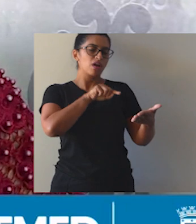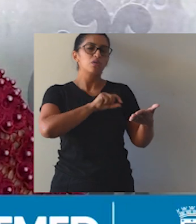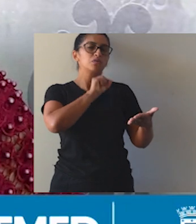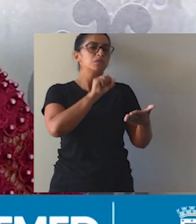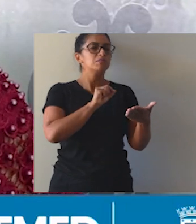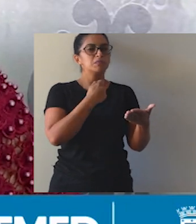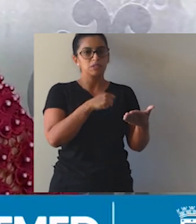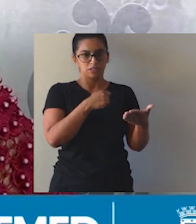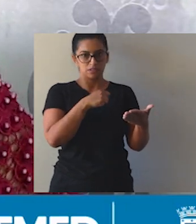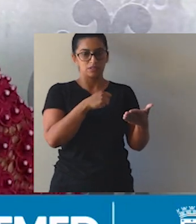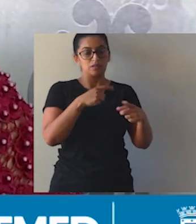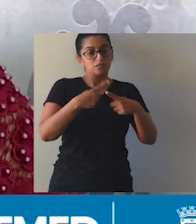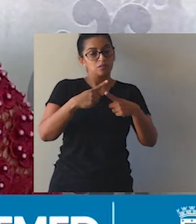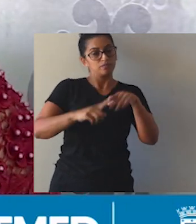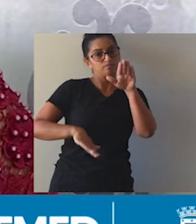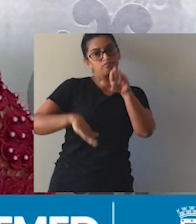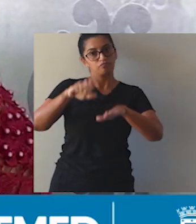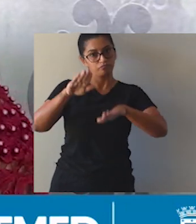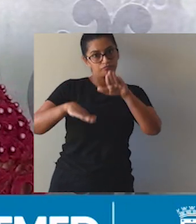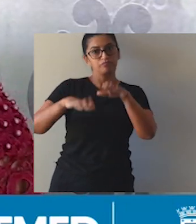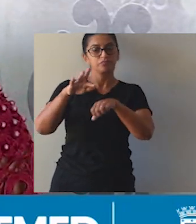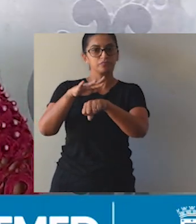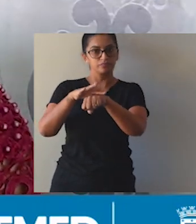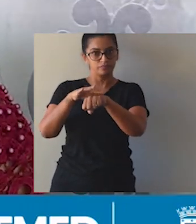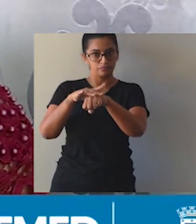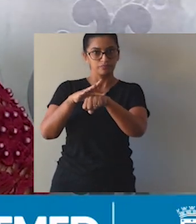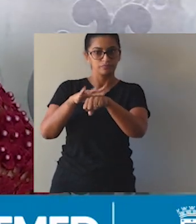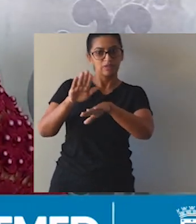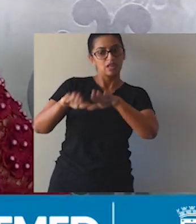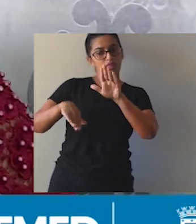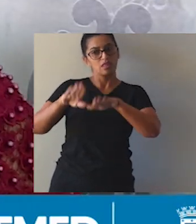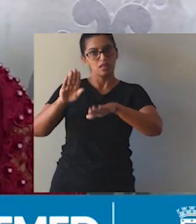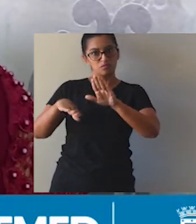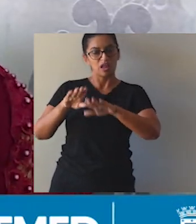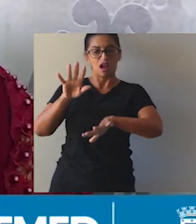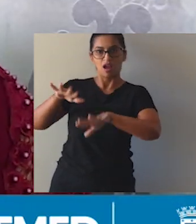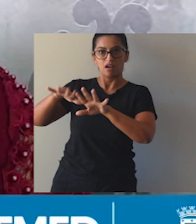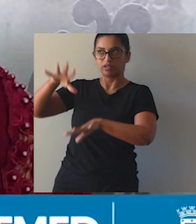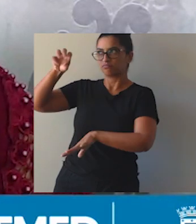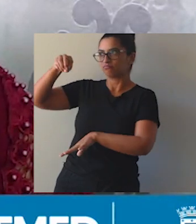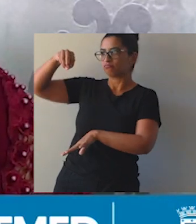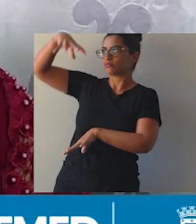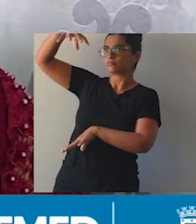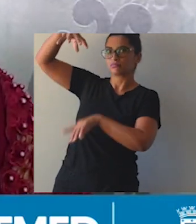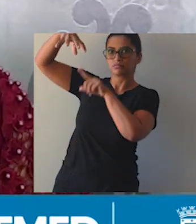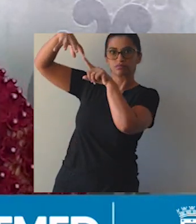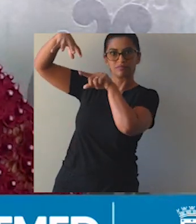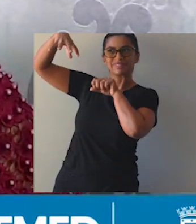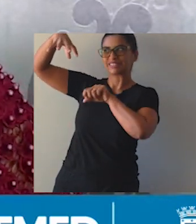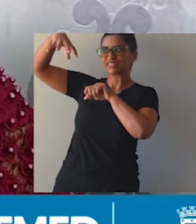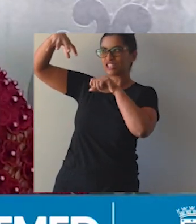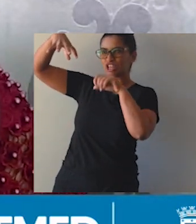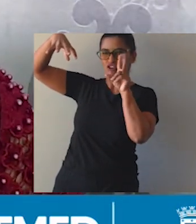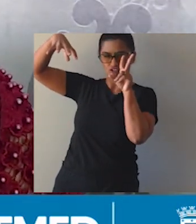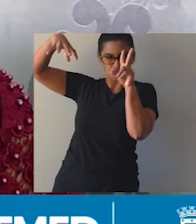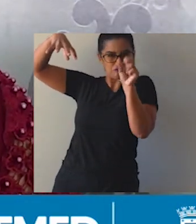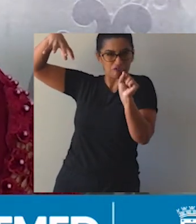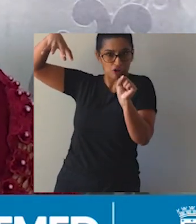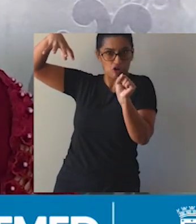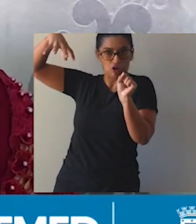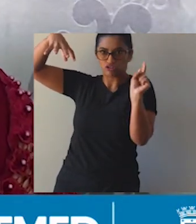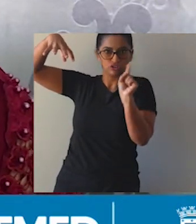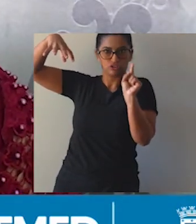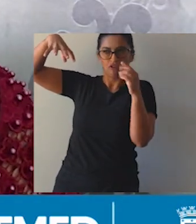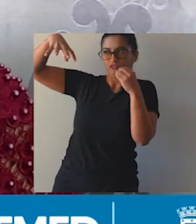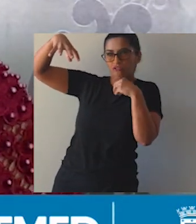da patologia, temos que olhar o quê? A iluminação, né? O tipo de letra, qual que é o tamanho